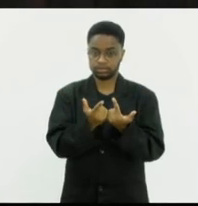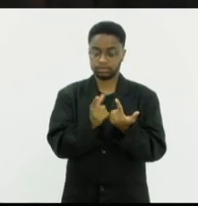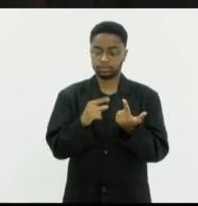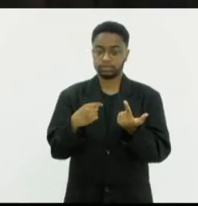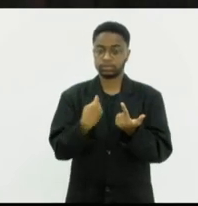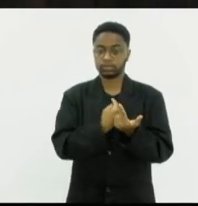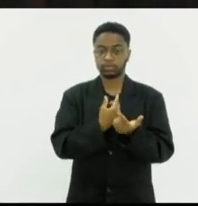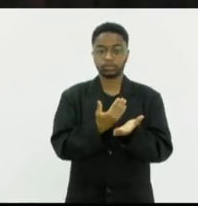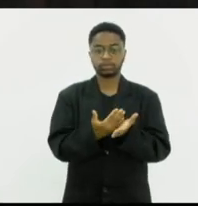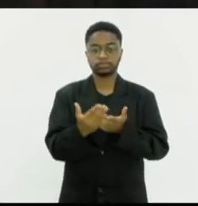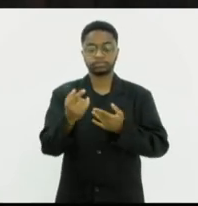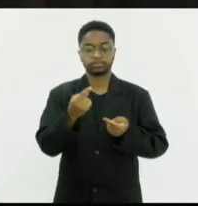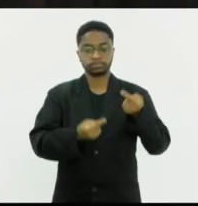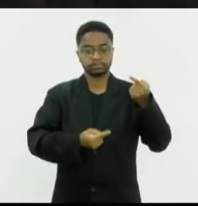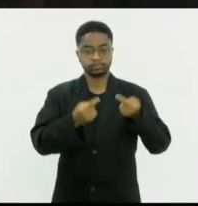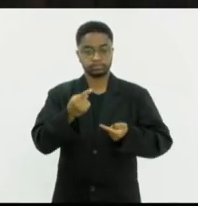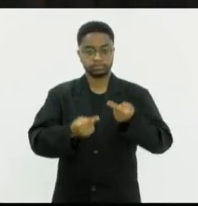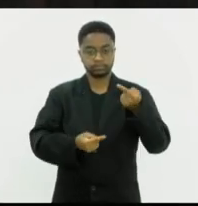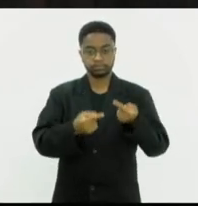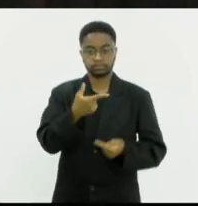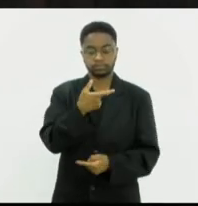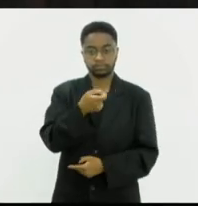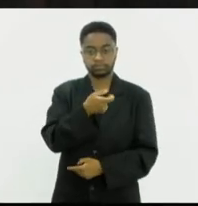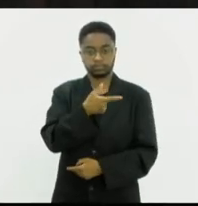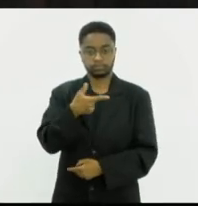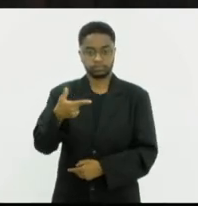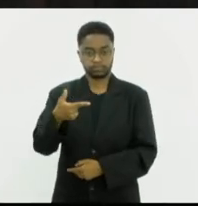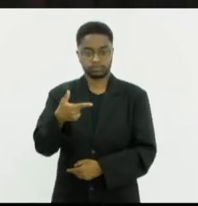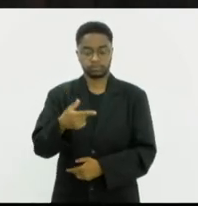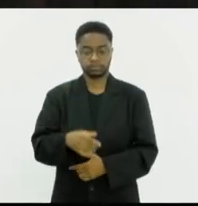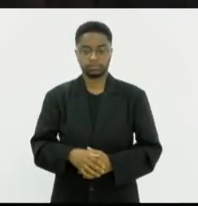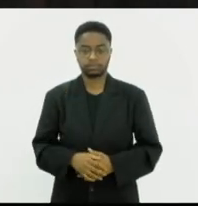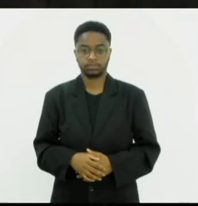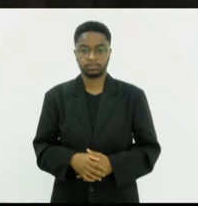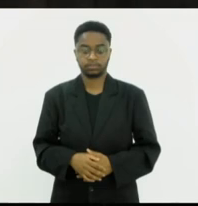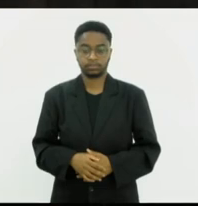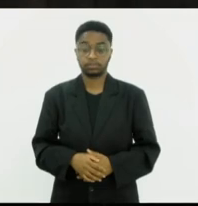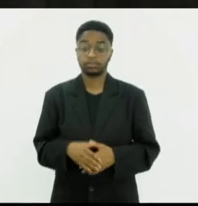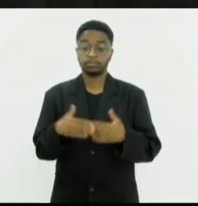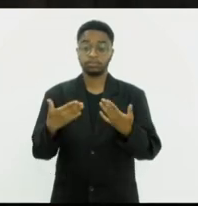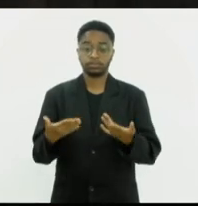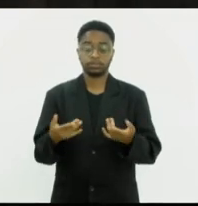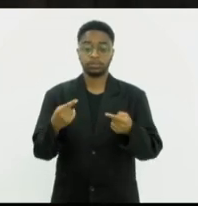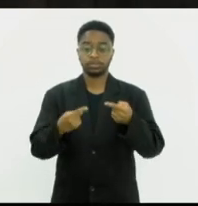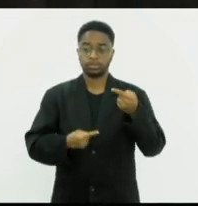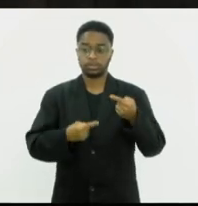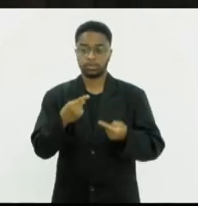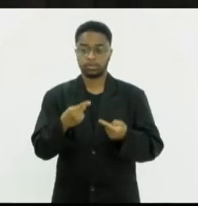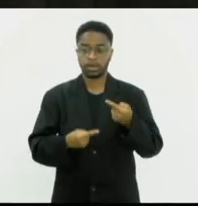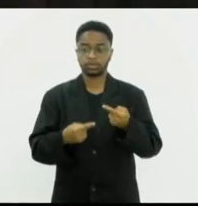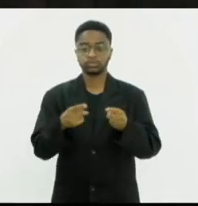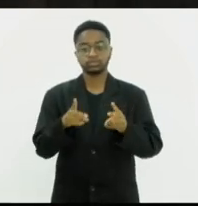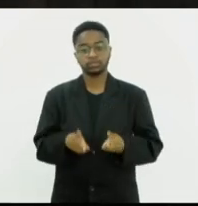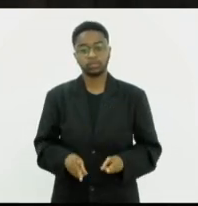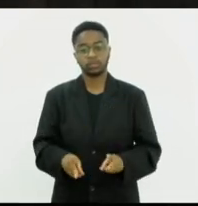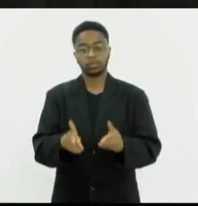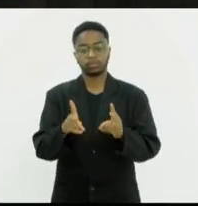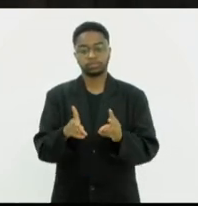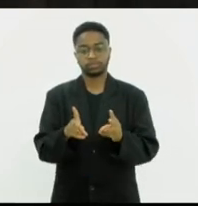esse debate em 2022. E o debate continua de